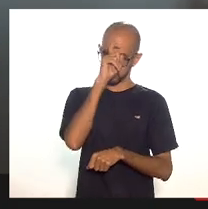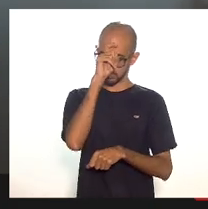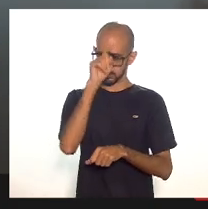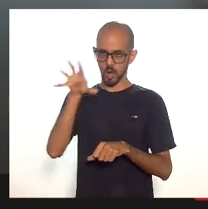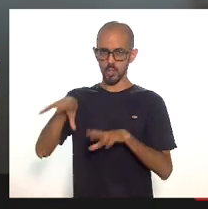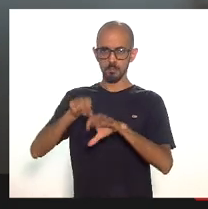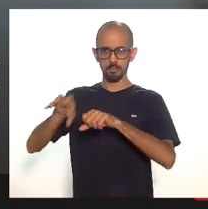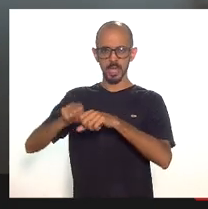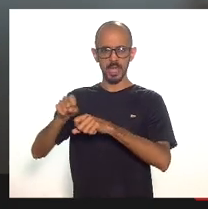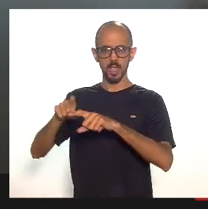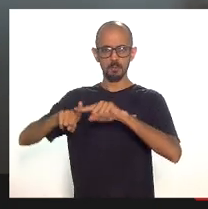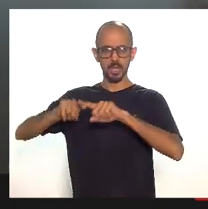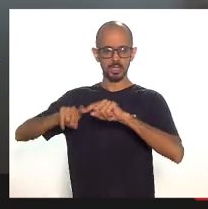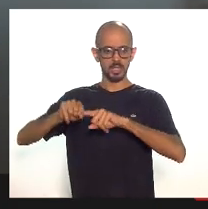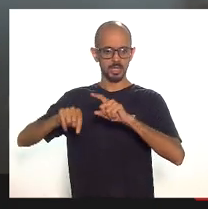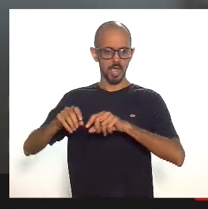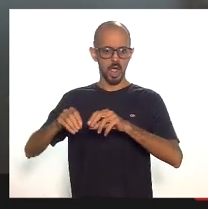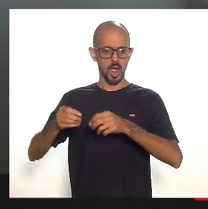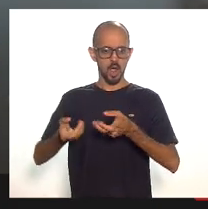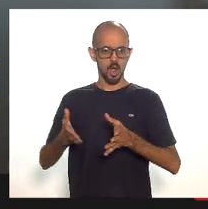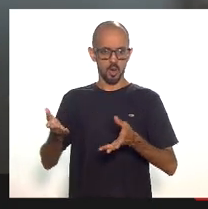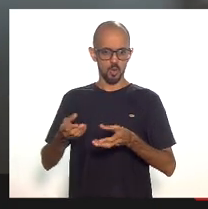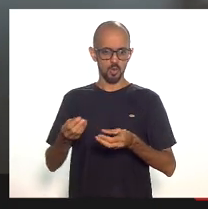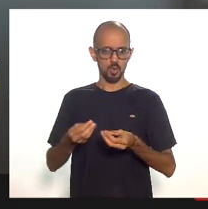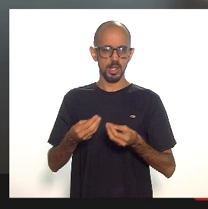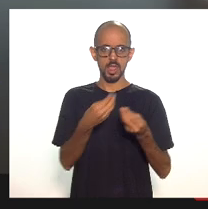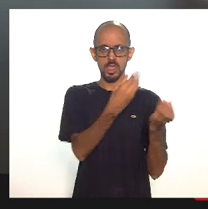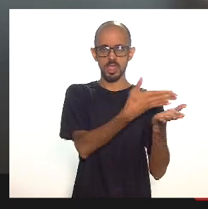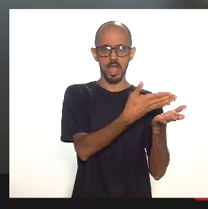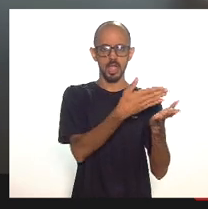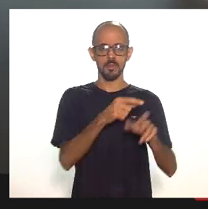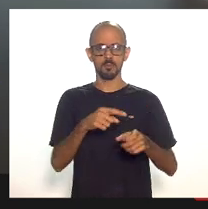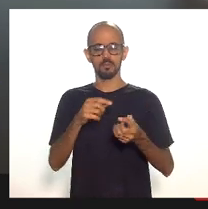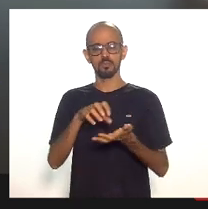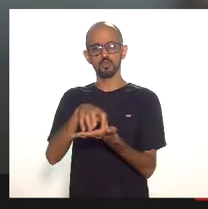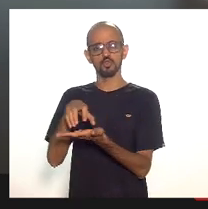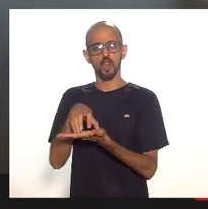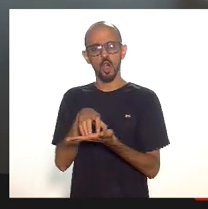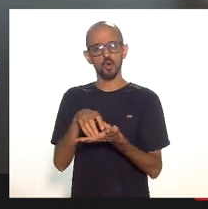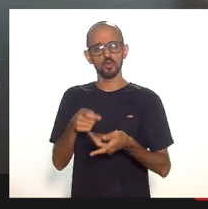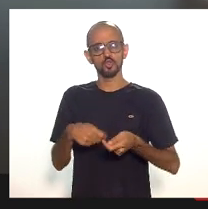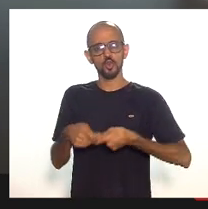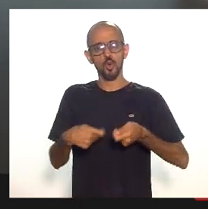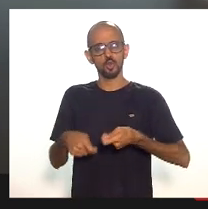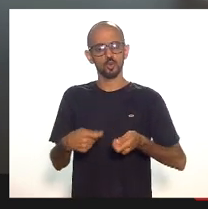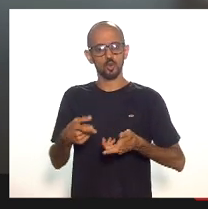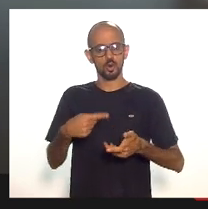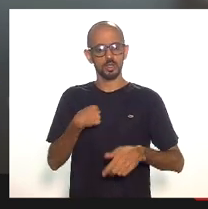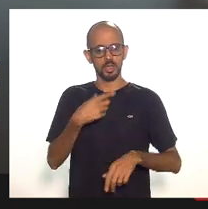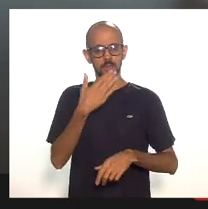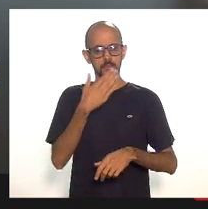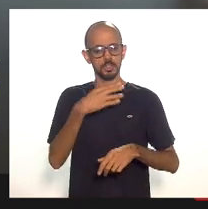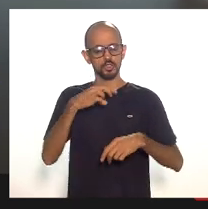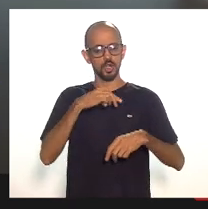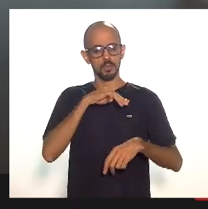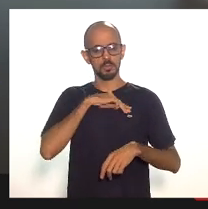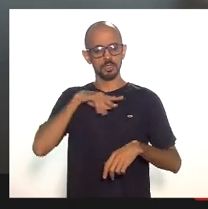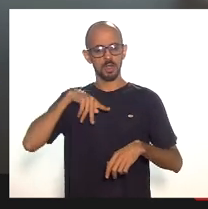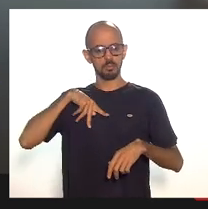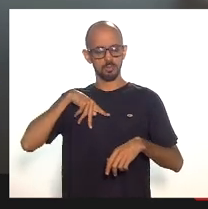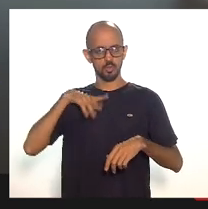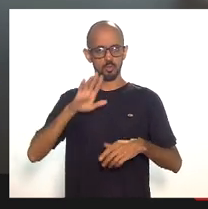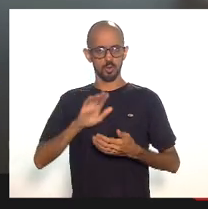todo contabilizado, entregue a todos os órgãos de controle. Foram entregues aos órgãos de controle, aonde eu tenho que referir, que é o Ministério Público.